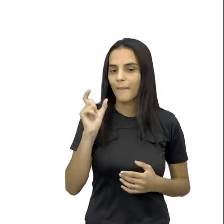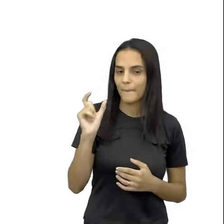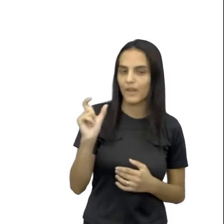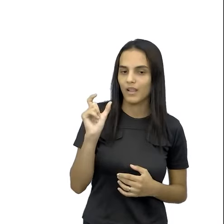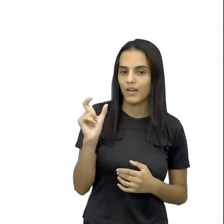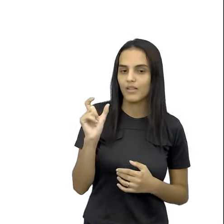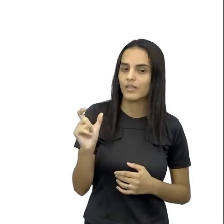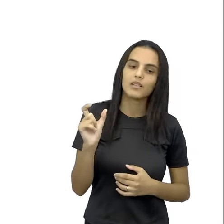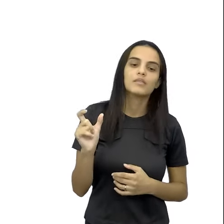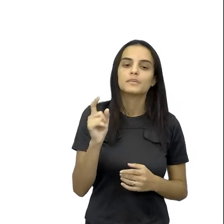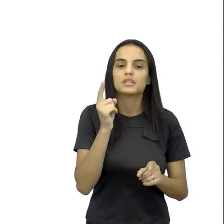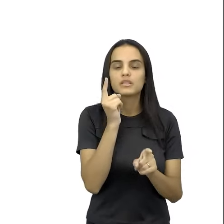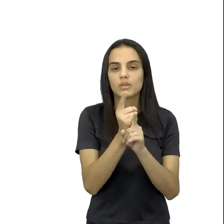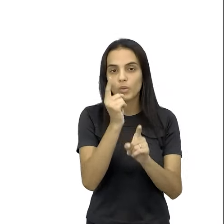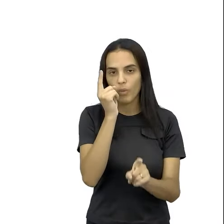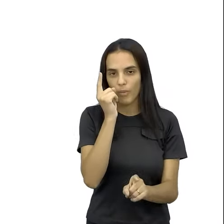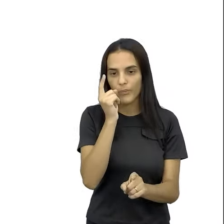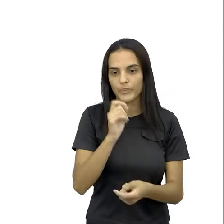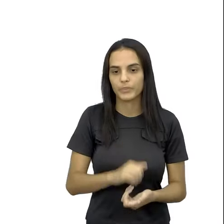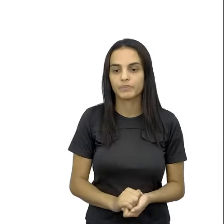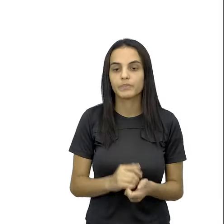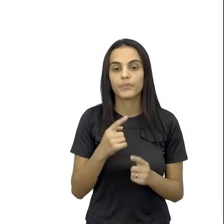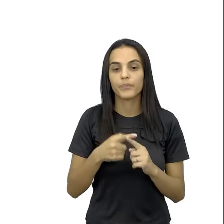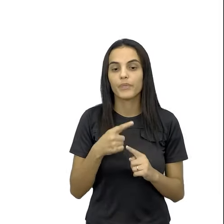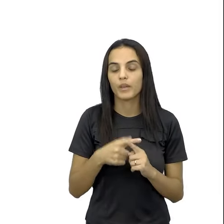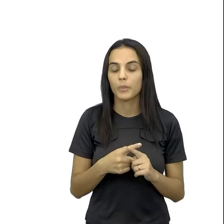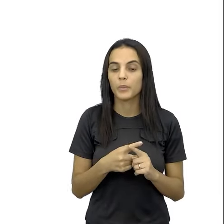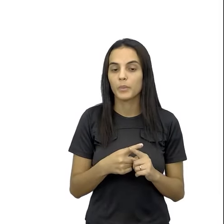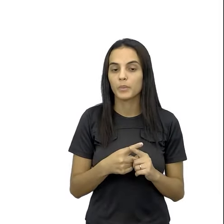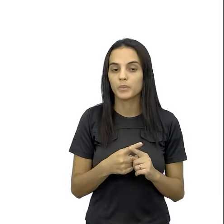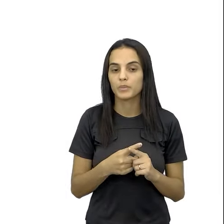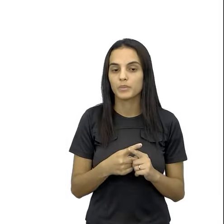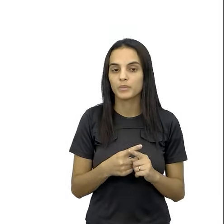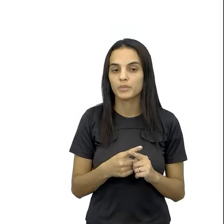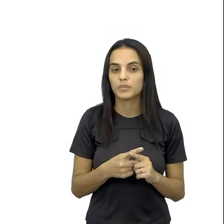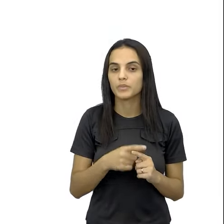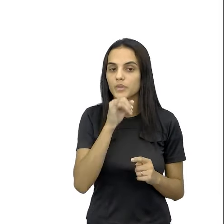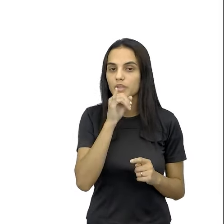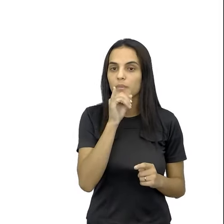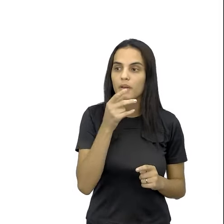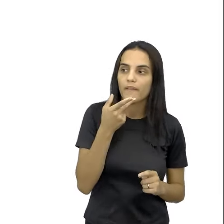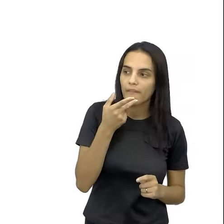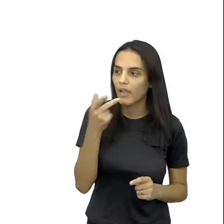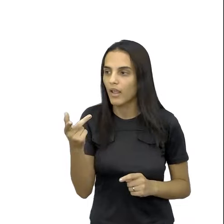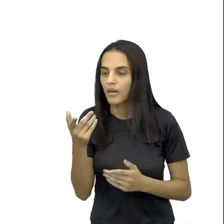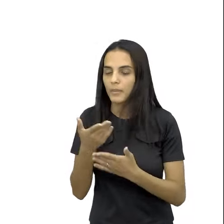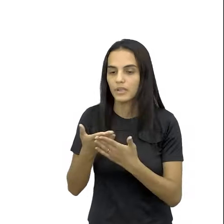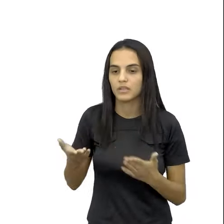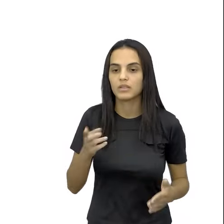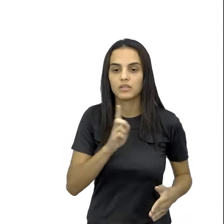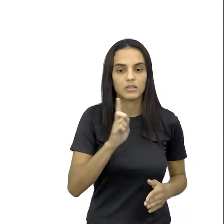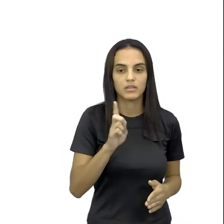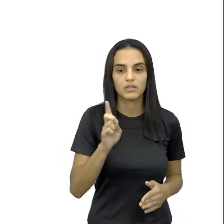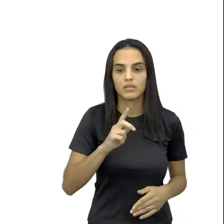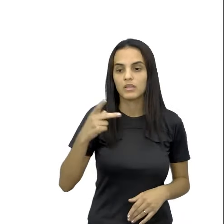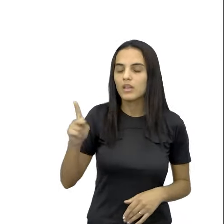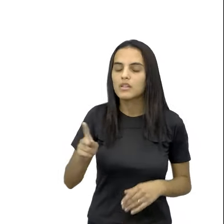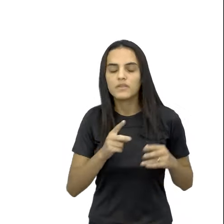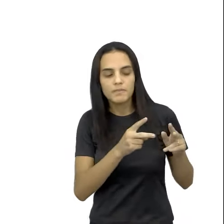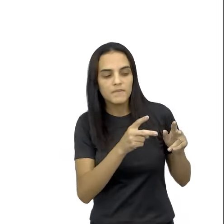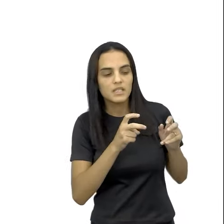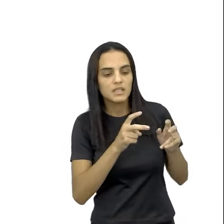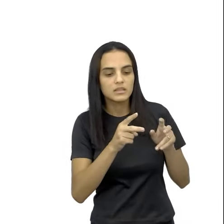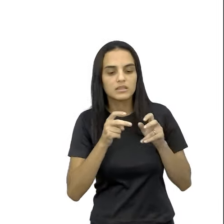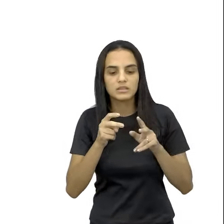palavra descobre, né? Porque não é algo que a gente vai falar para eles, né? É algo que ele vai